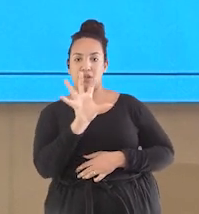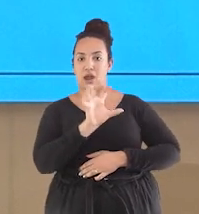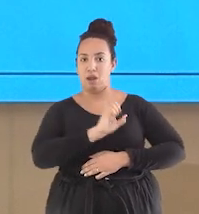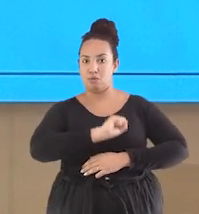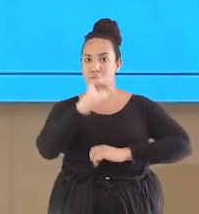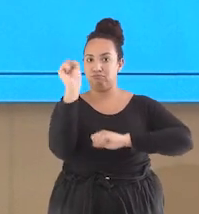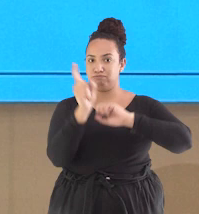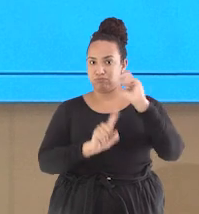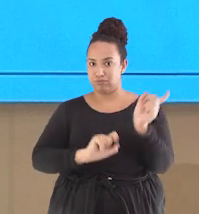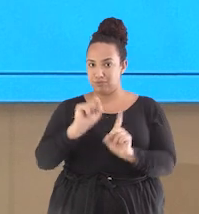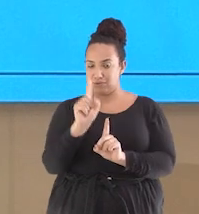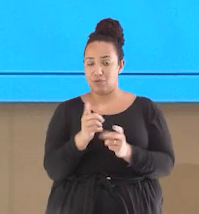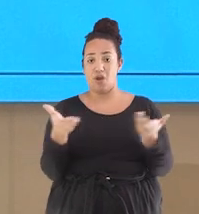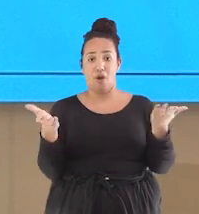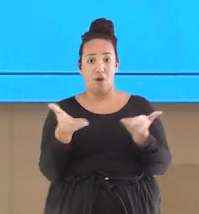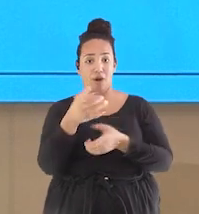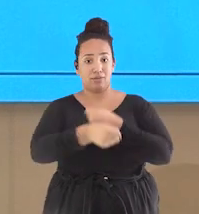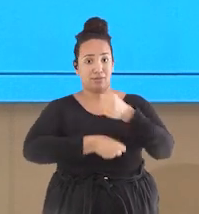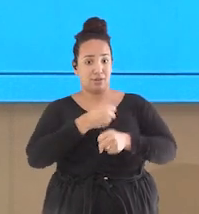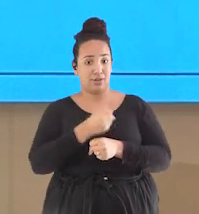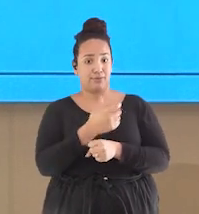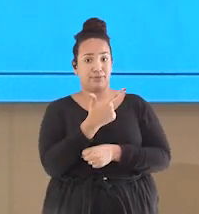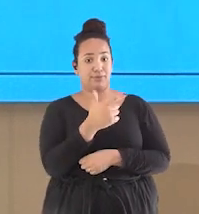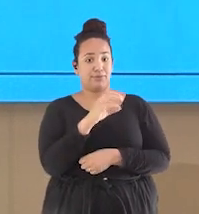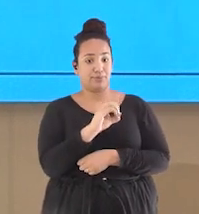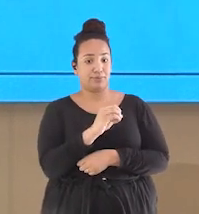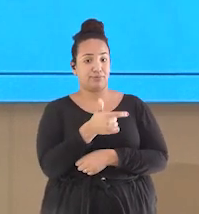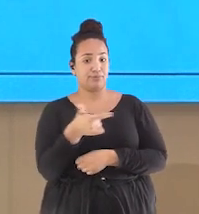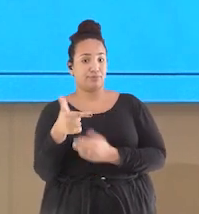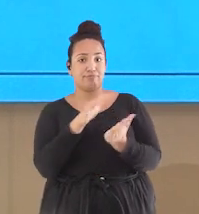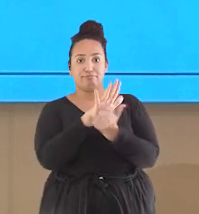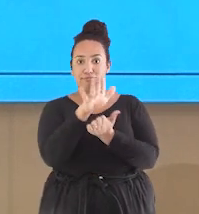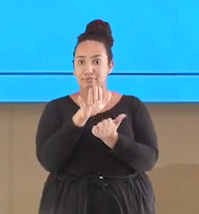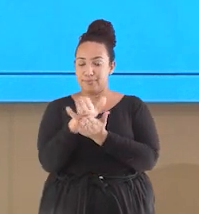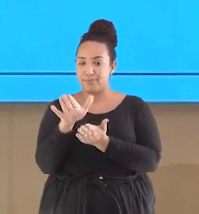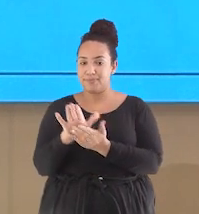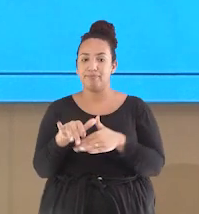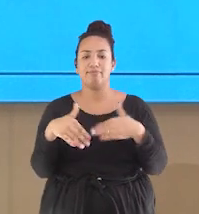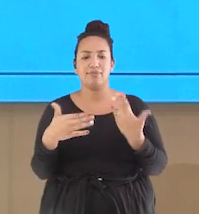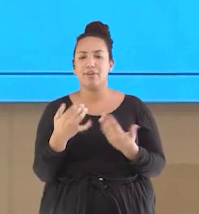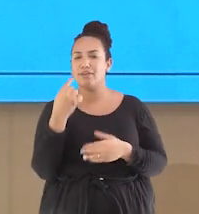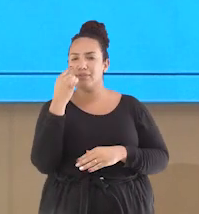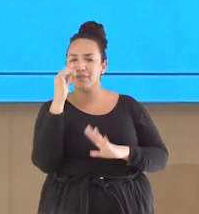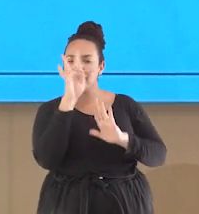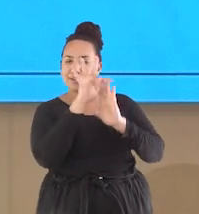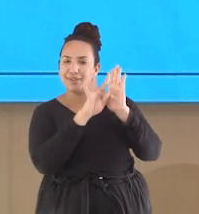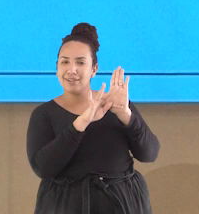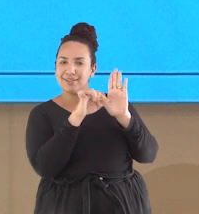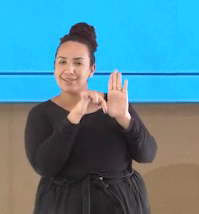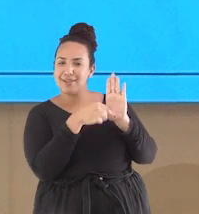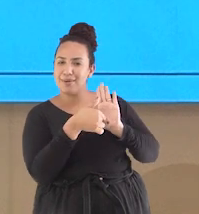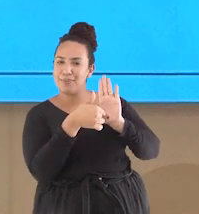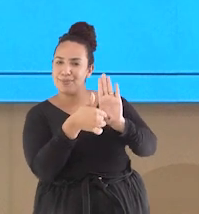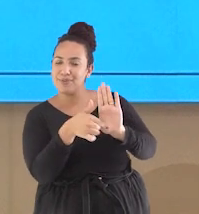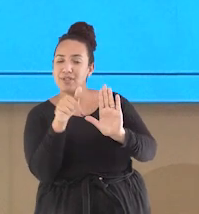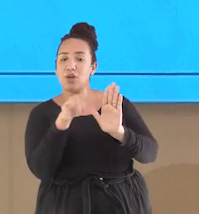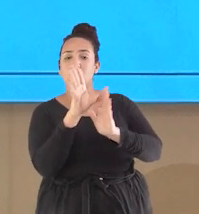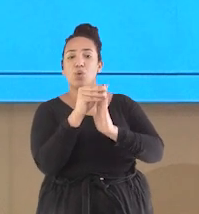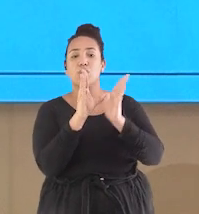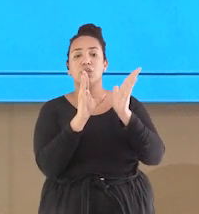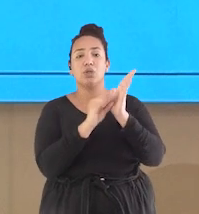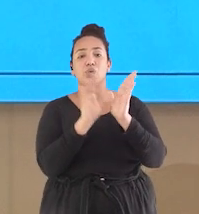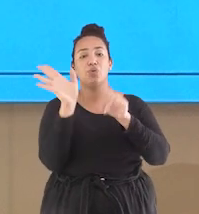esse ano, 2022, pela Marvel Studios. Esse trecho que eu mostrei para vocês é um conteúdo que resume